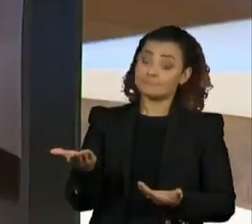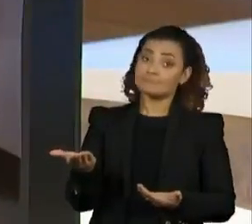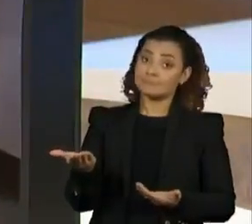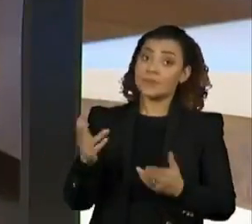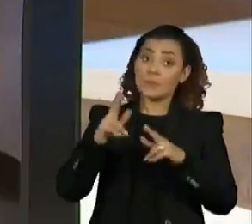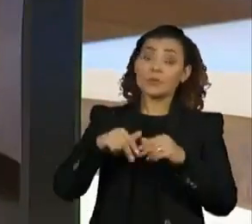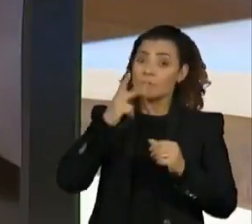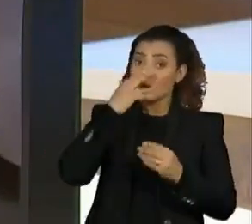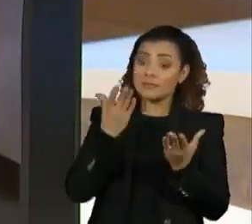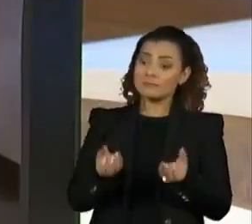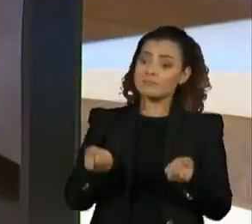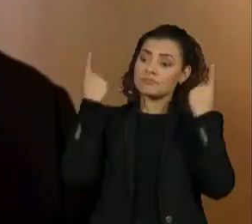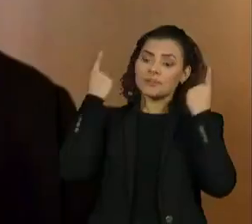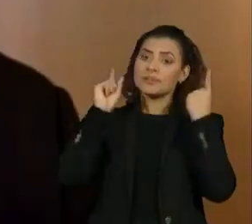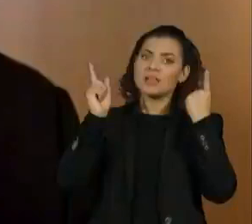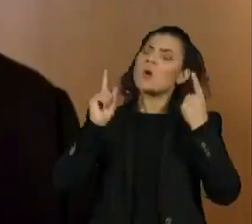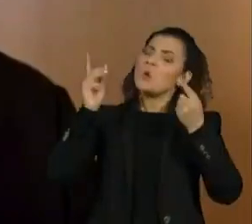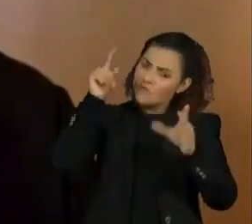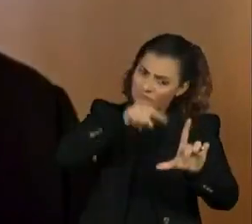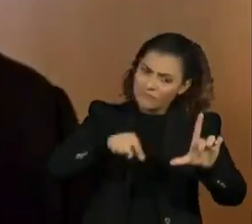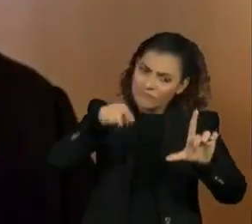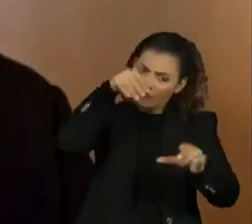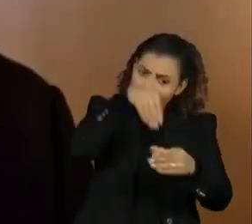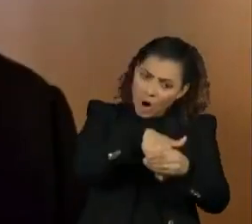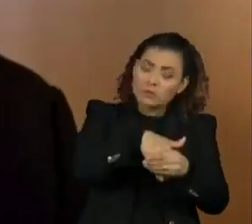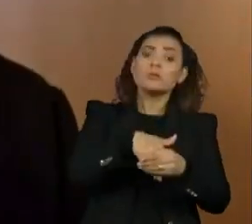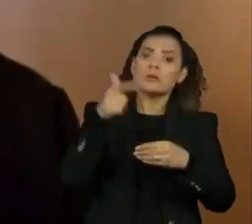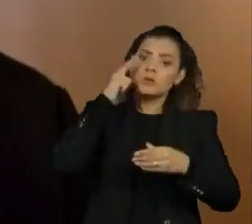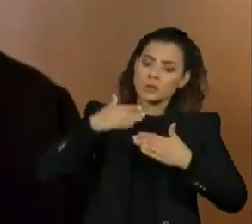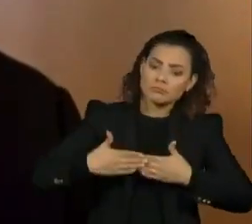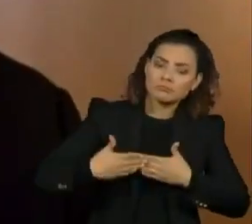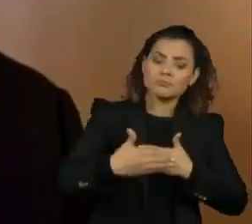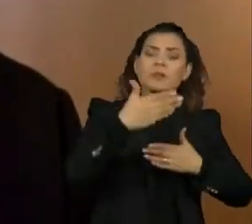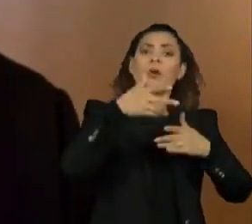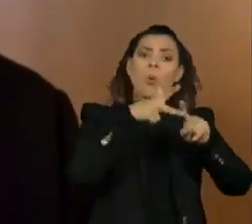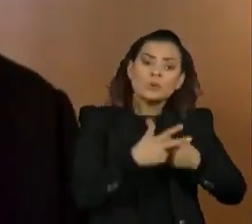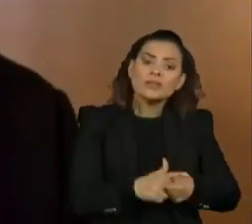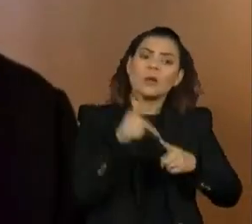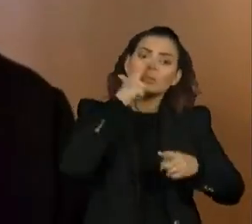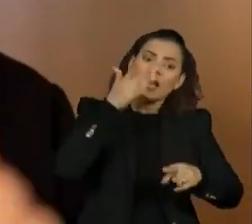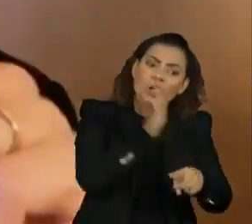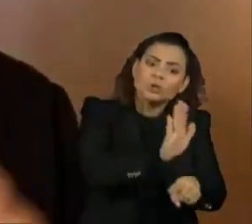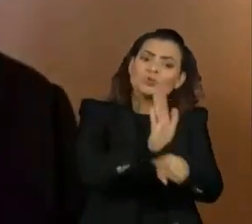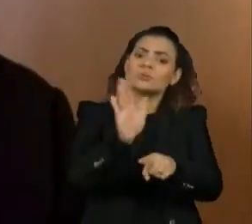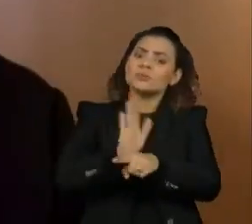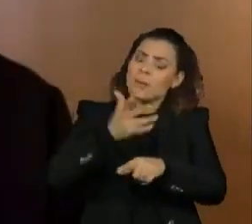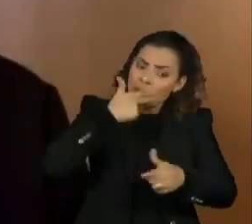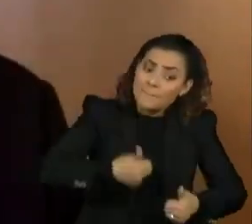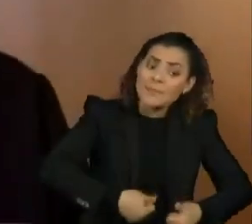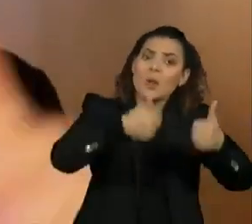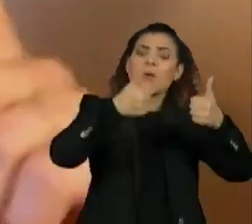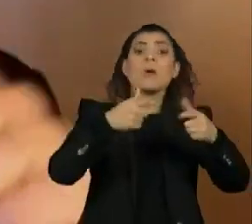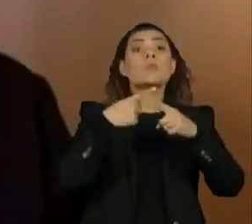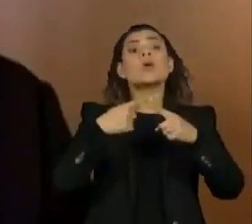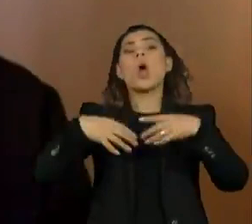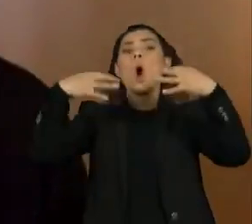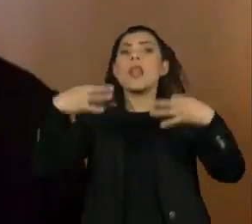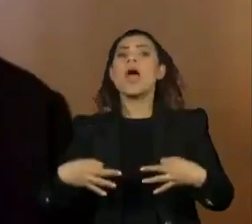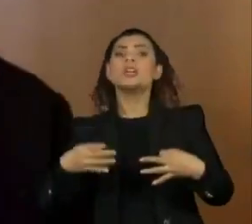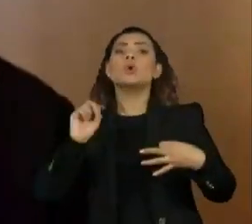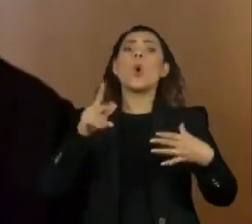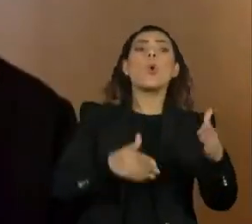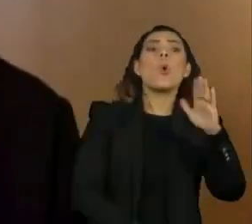assim, isso está acontecendo na democracia. Nunca se discutiu, por exemplo, tanto se nós somos honestos ou corruptos, se nós